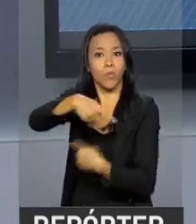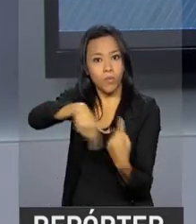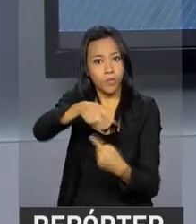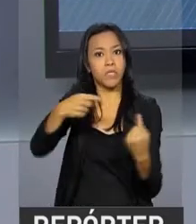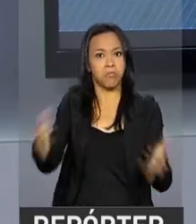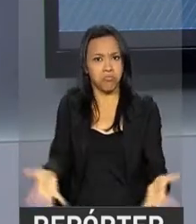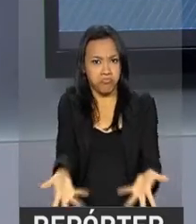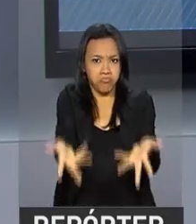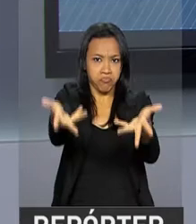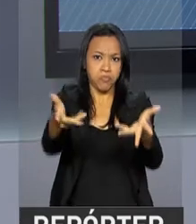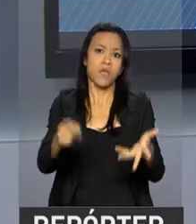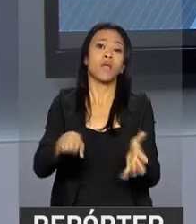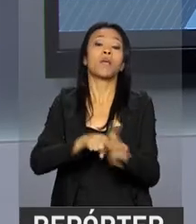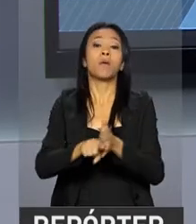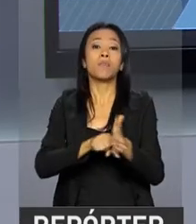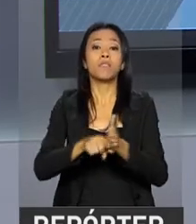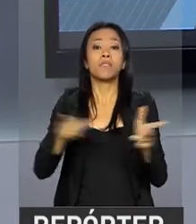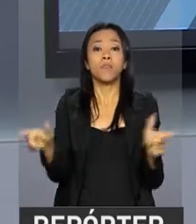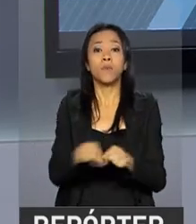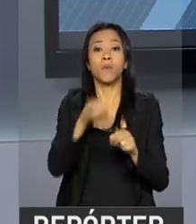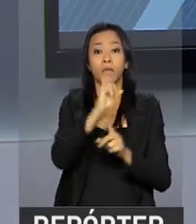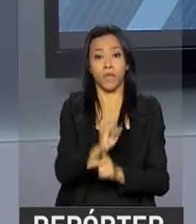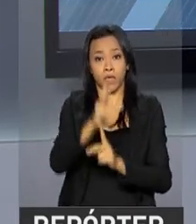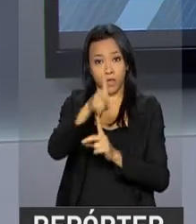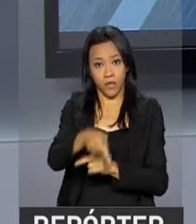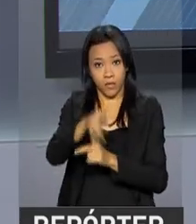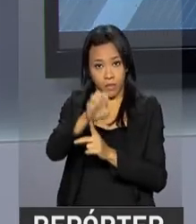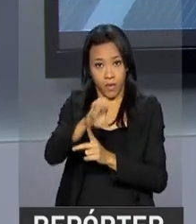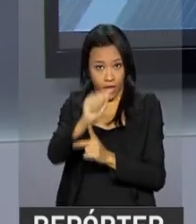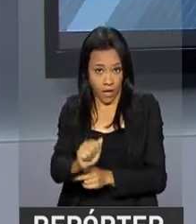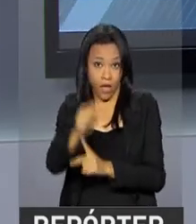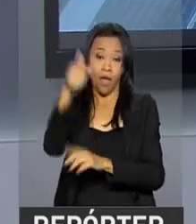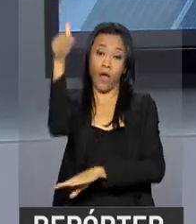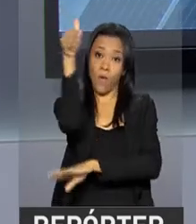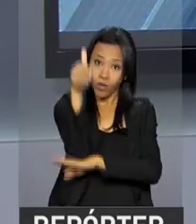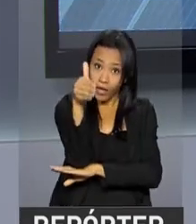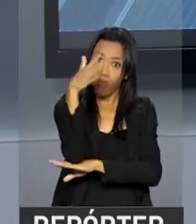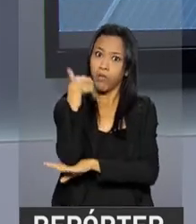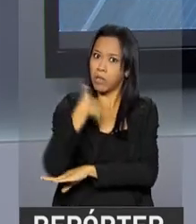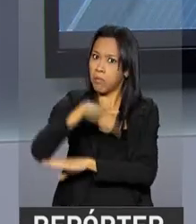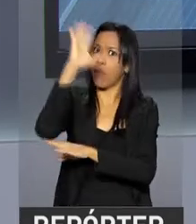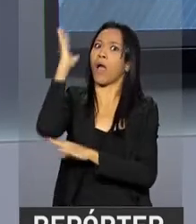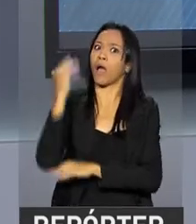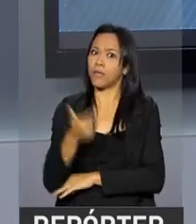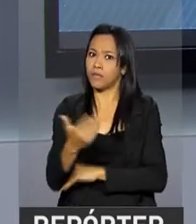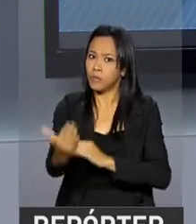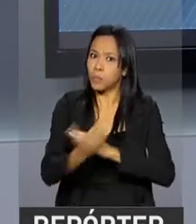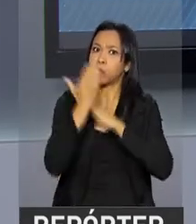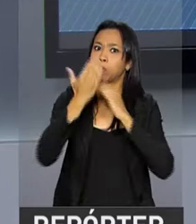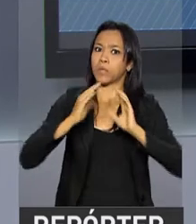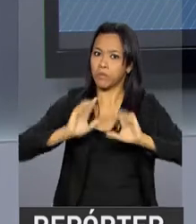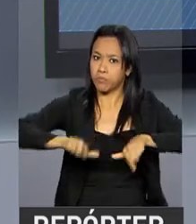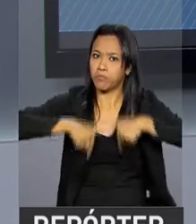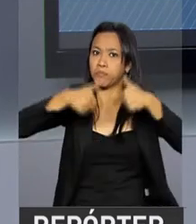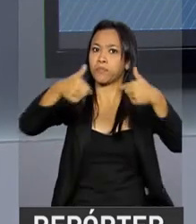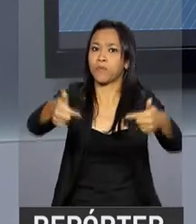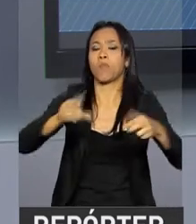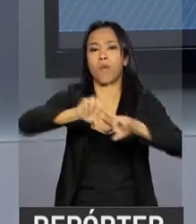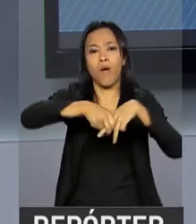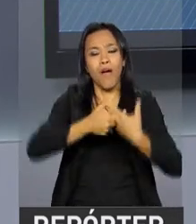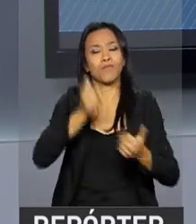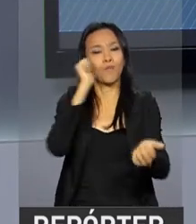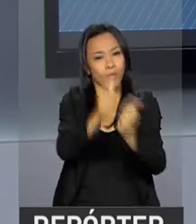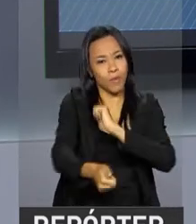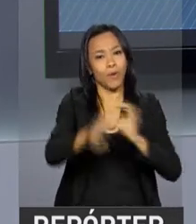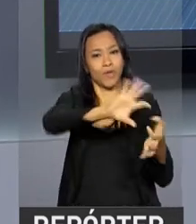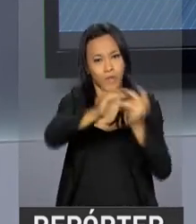pesquisa econômica aplicada ipea a rede hoteleira carioca são os setores mais beneficiados com a realização do maior evento